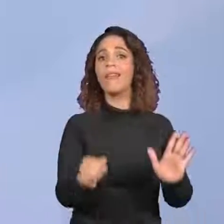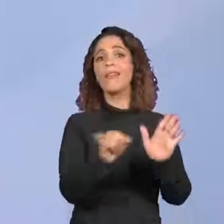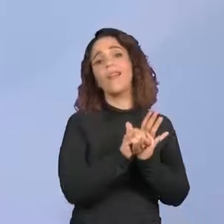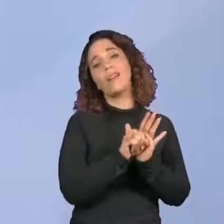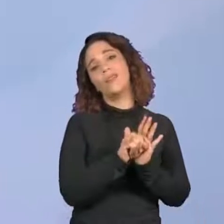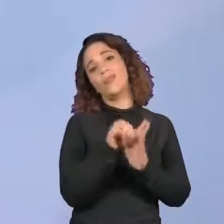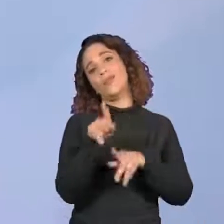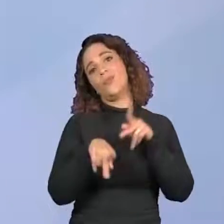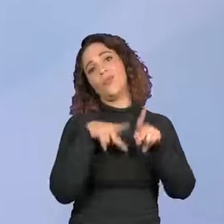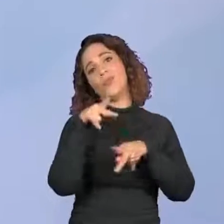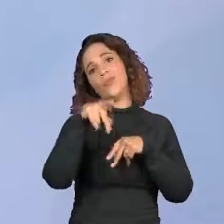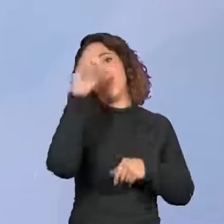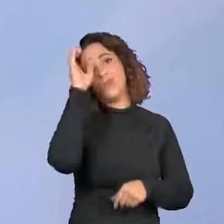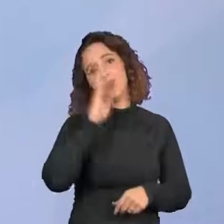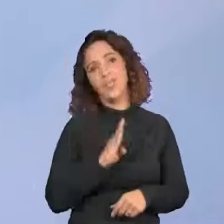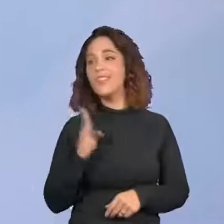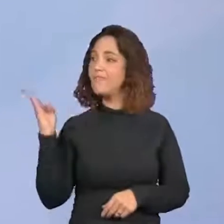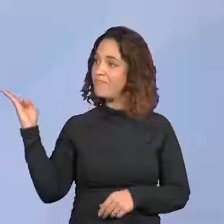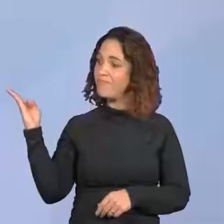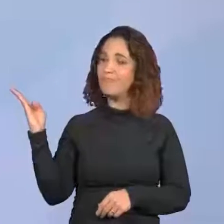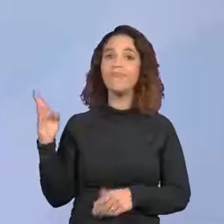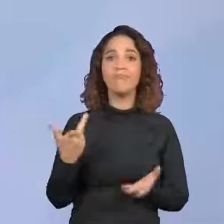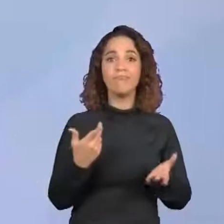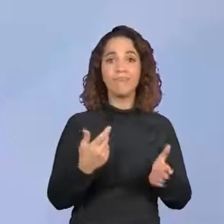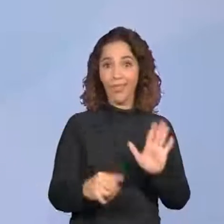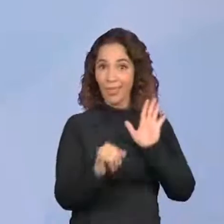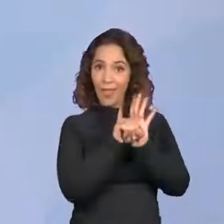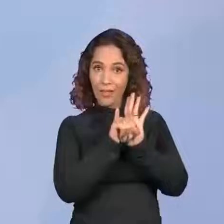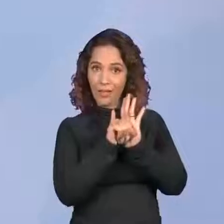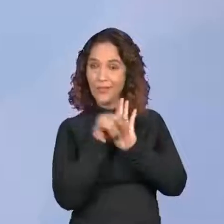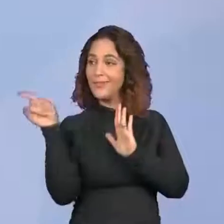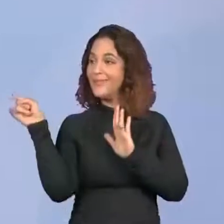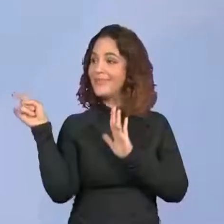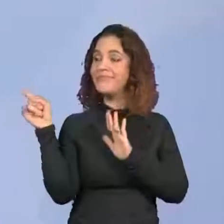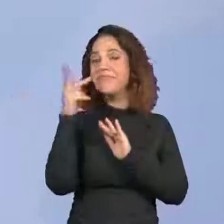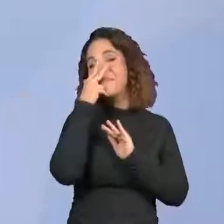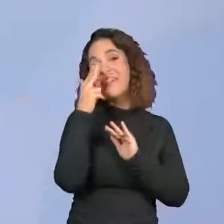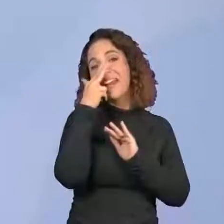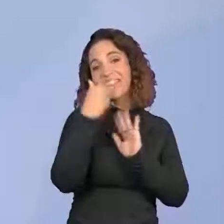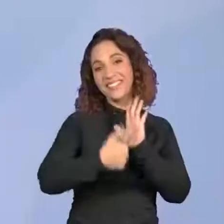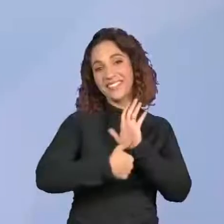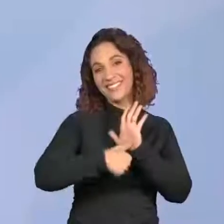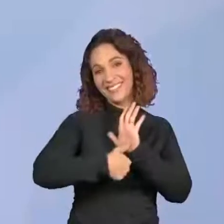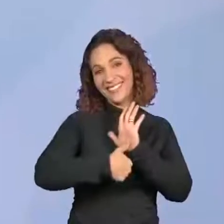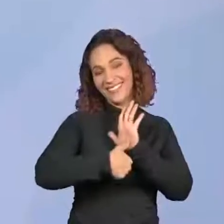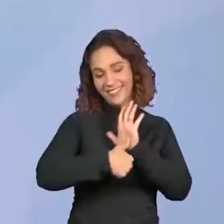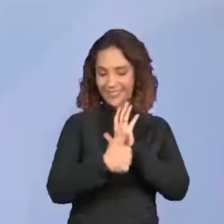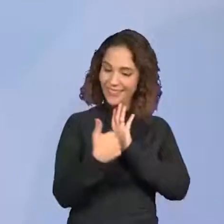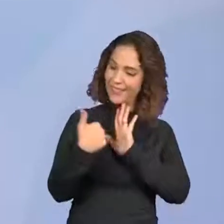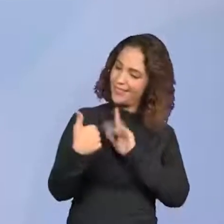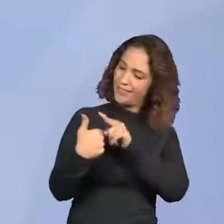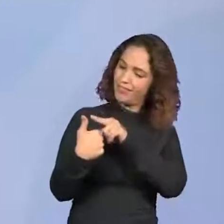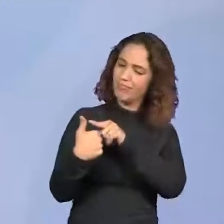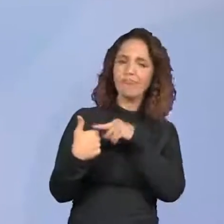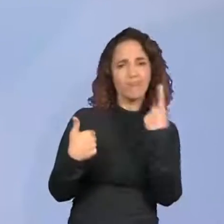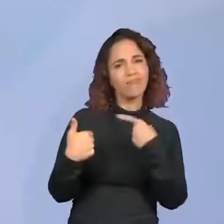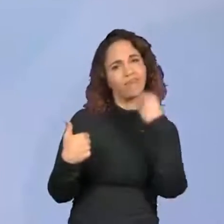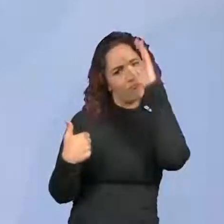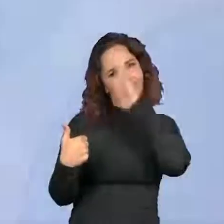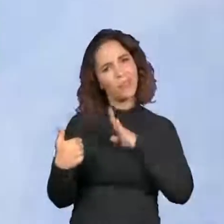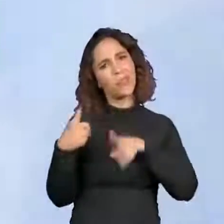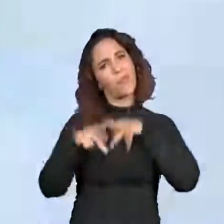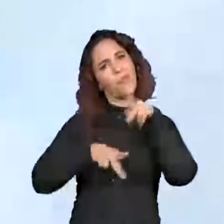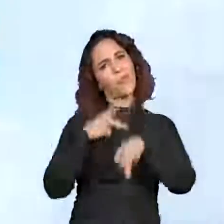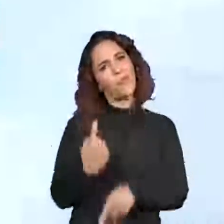que eu representei por essa digital aí, com a bandeirinha do Brasil. É isso que nós devemos pensar, assim pensando como um